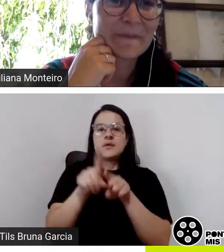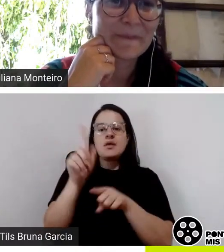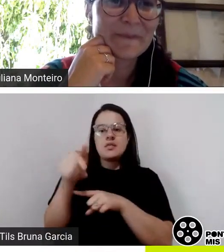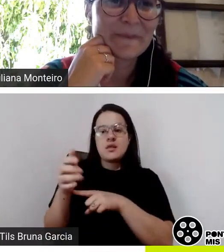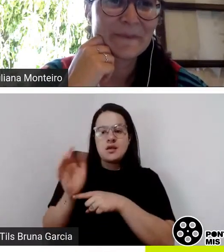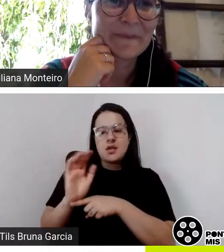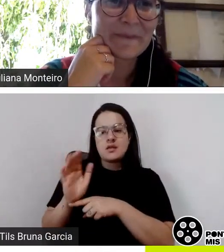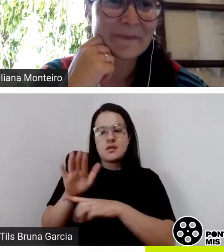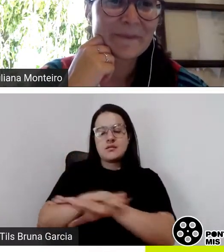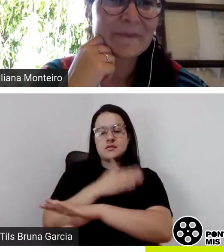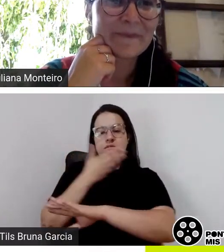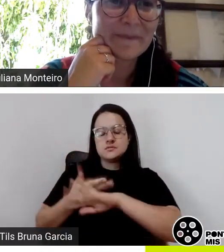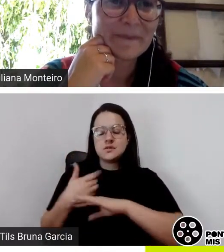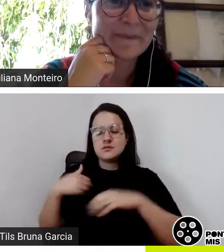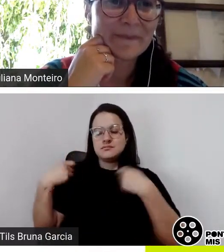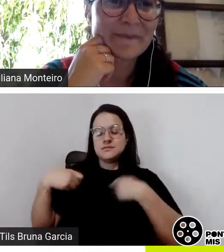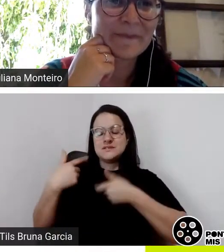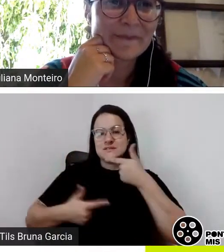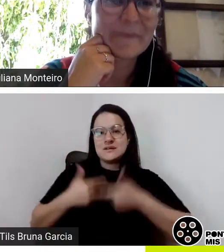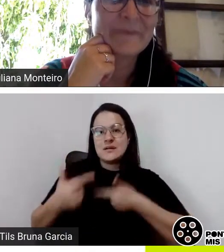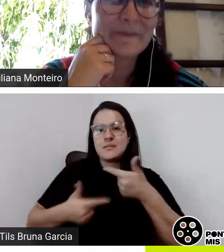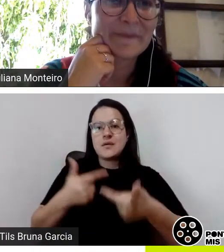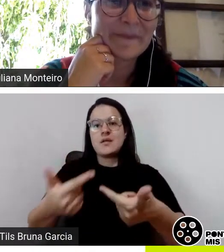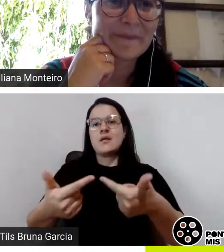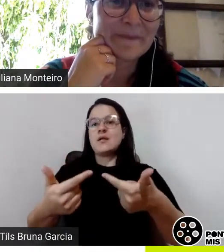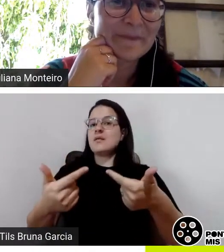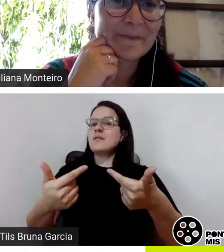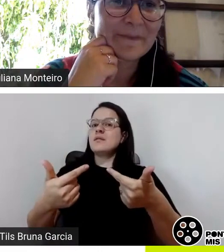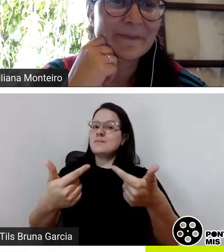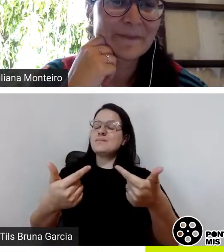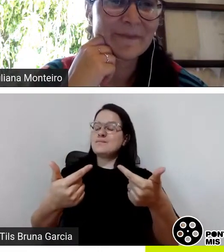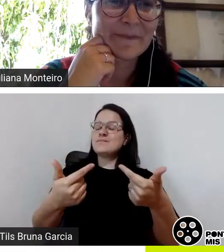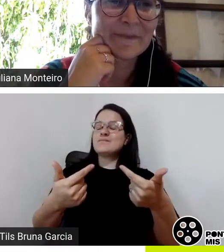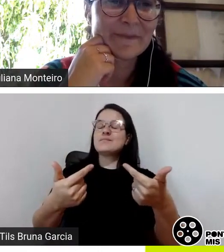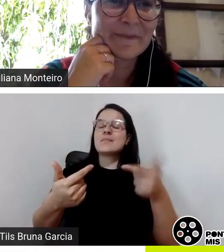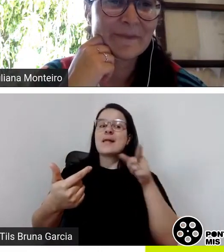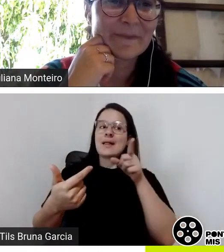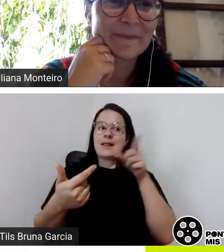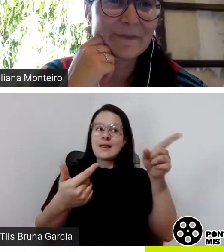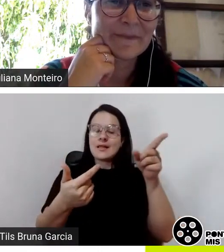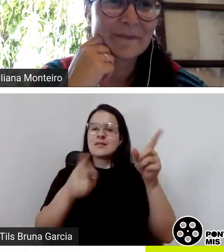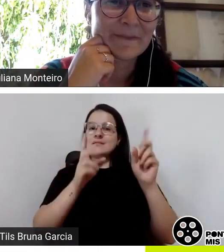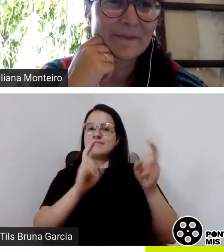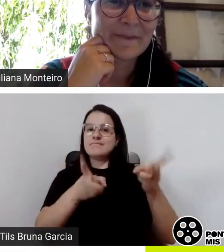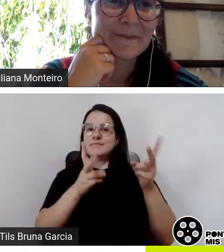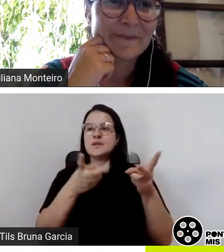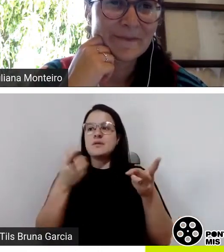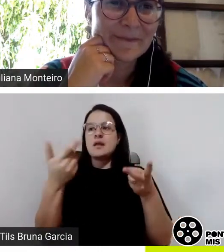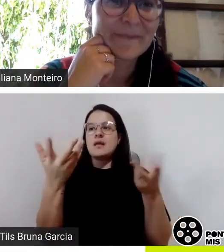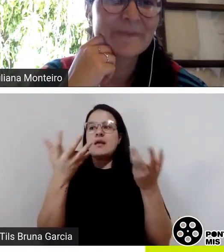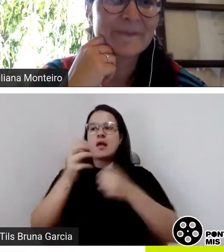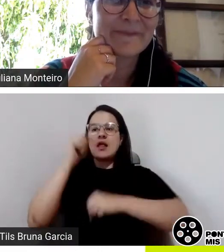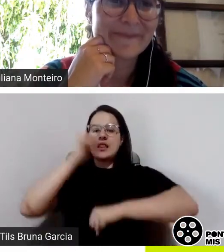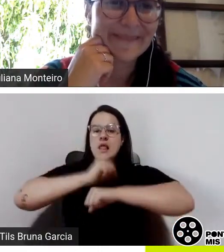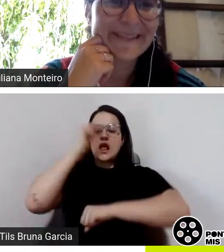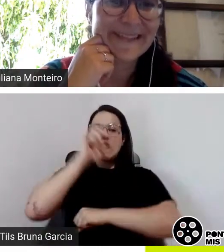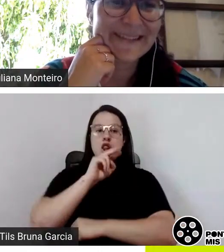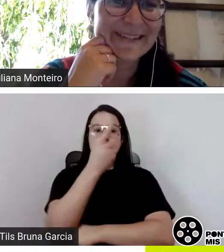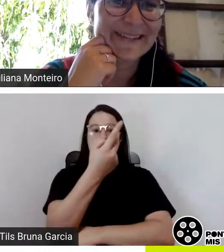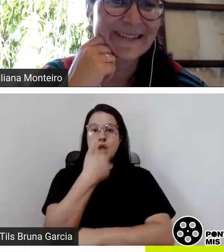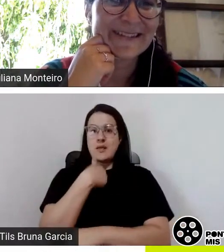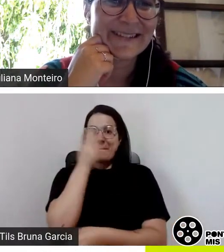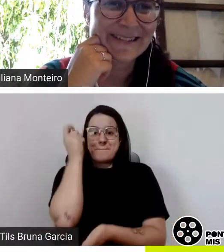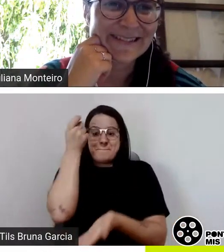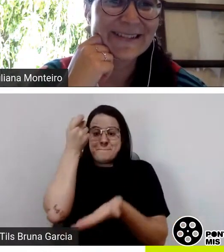trabalhar, para que serve filmar cocô, né? Ele mesmo, depois, ele quer fazer um take 2, eu pago a fita, é